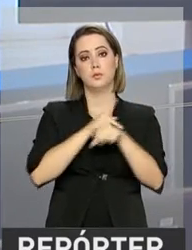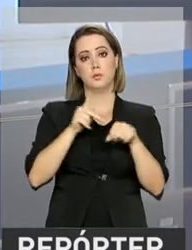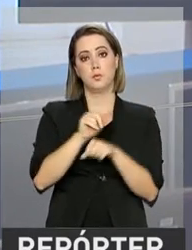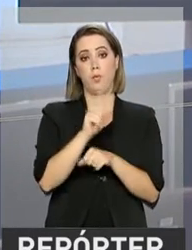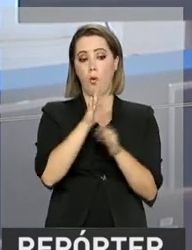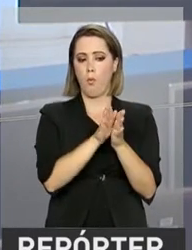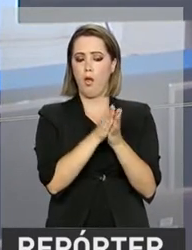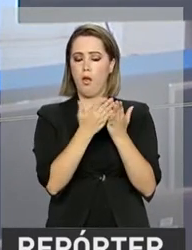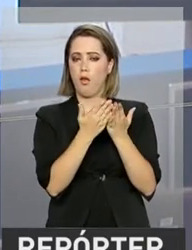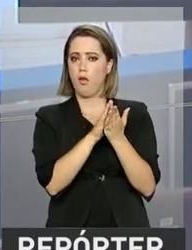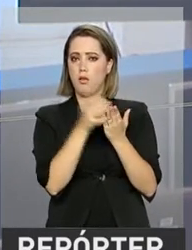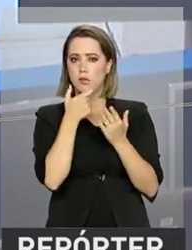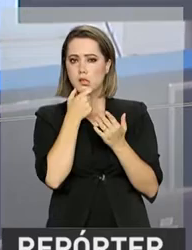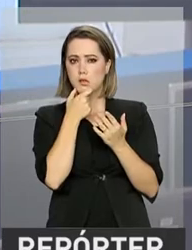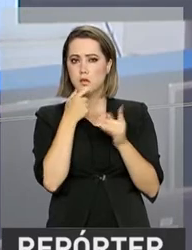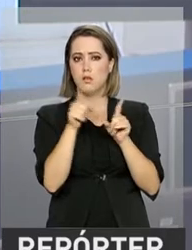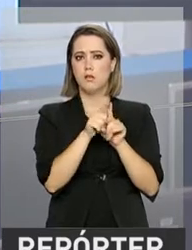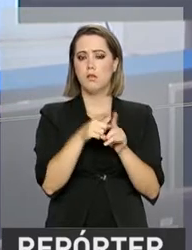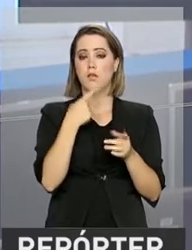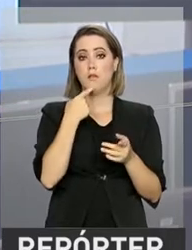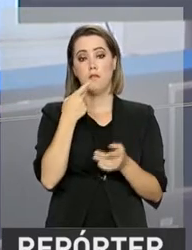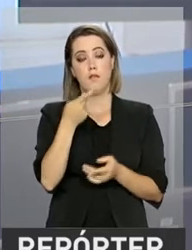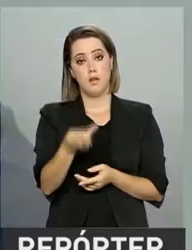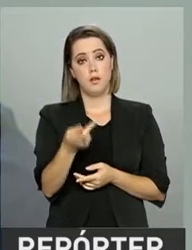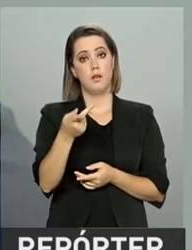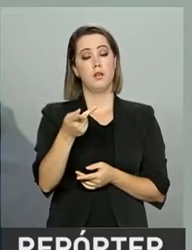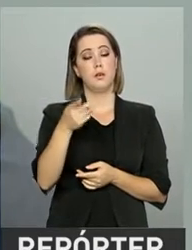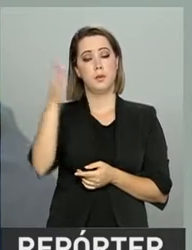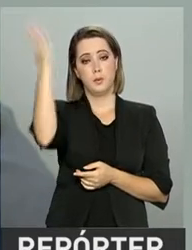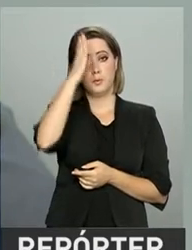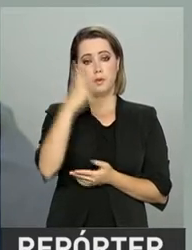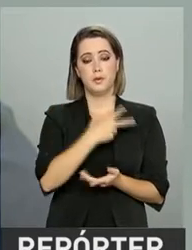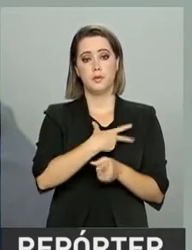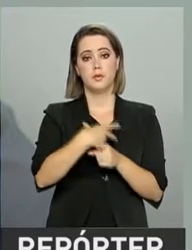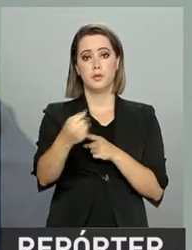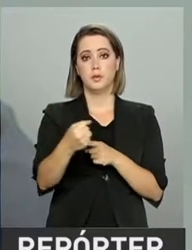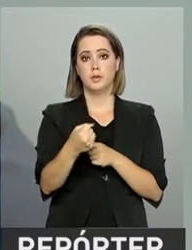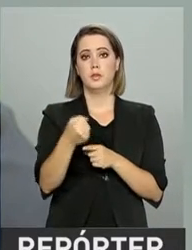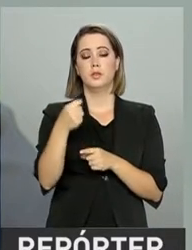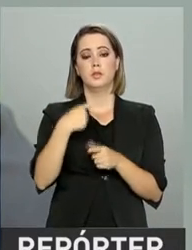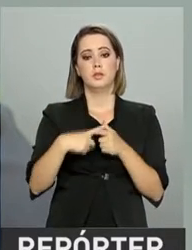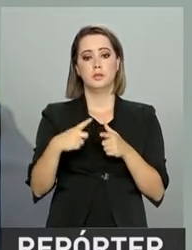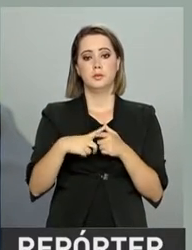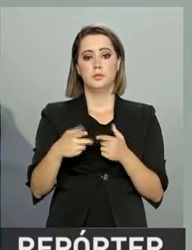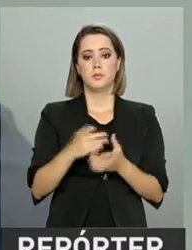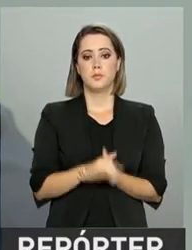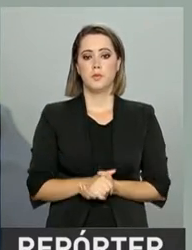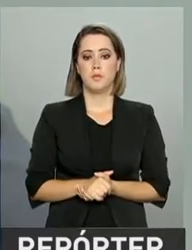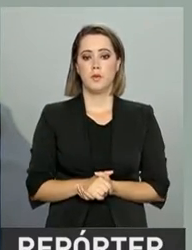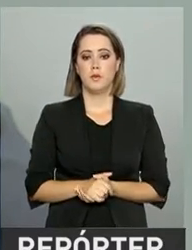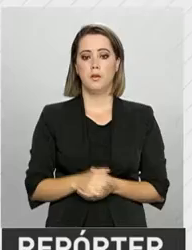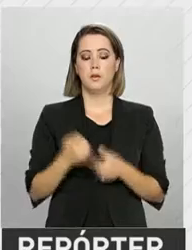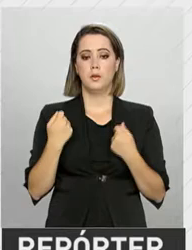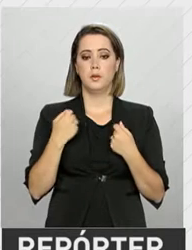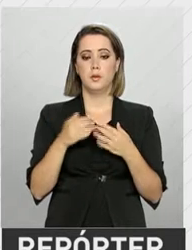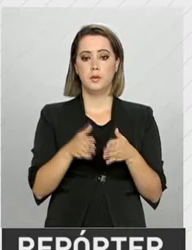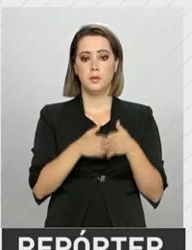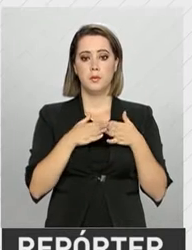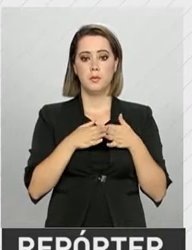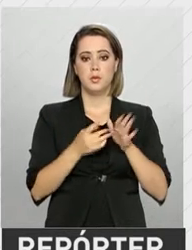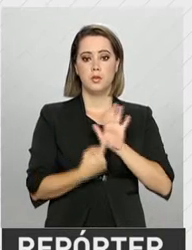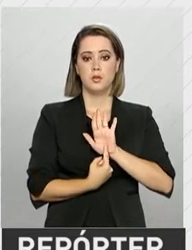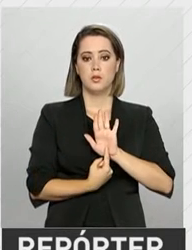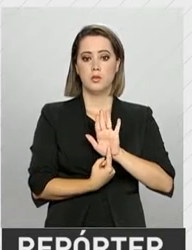afirma que o brasil superou a recessão pedir para colocar essa capa do the economist para